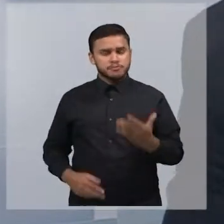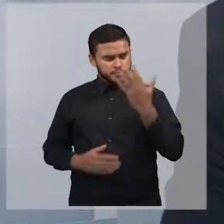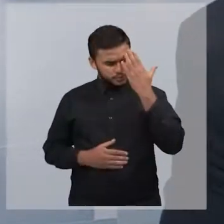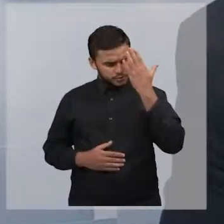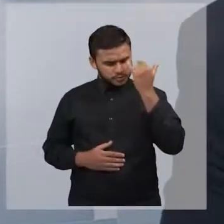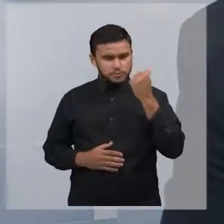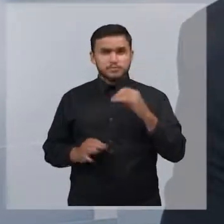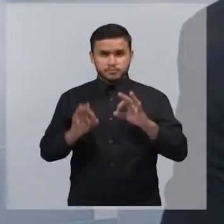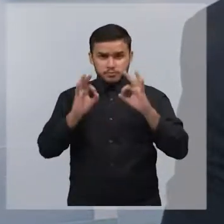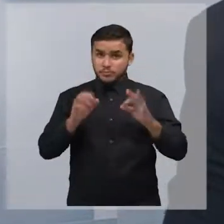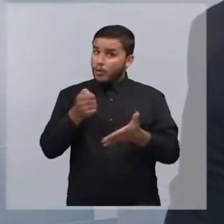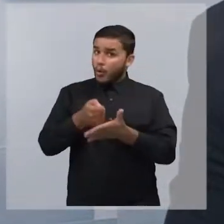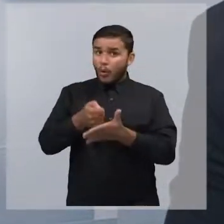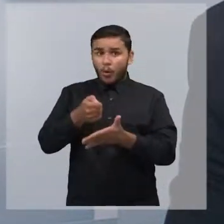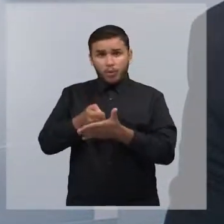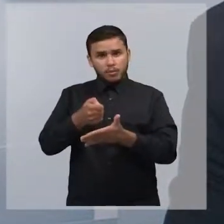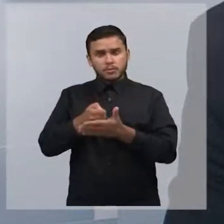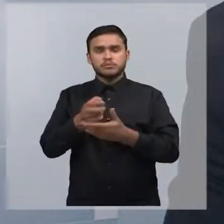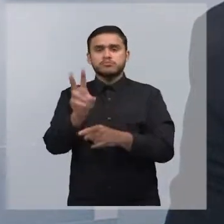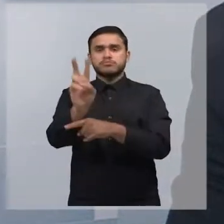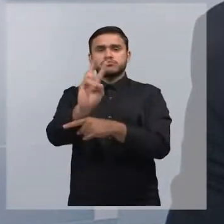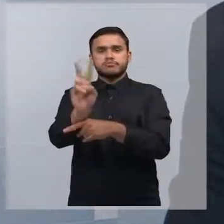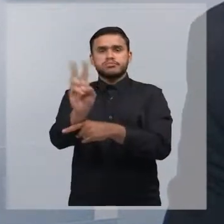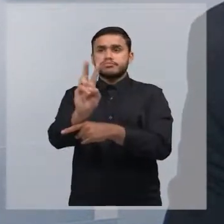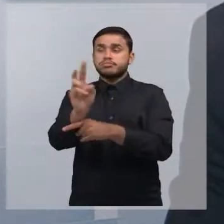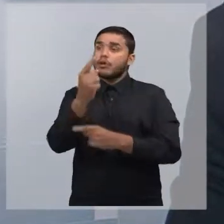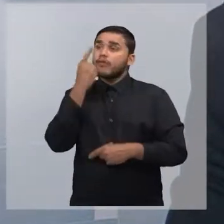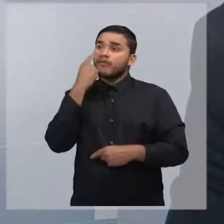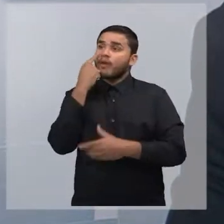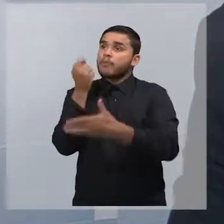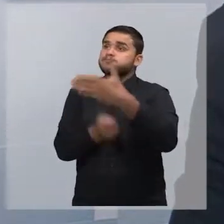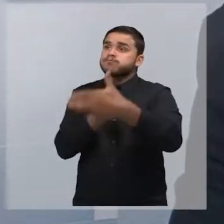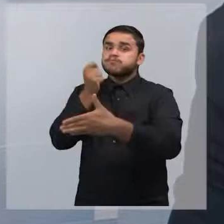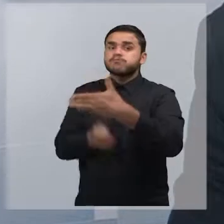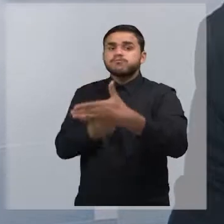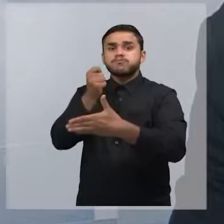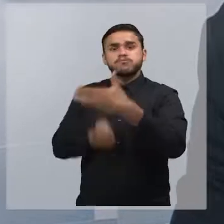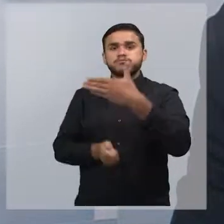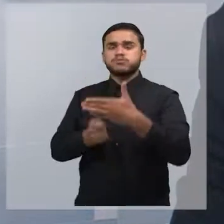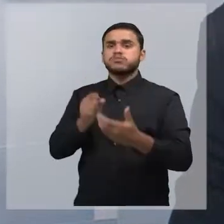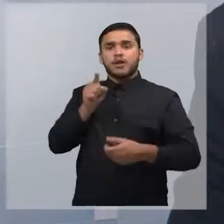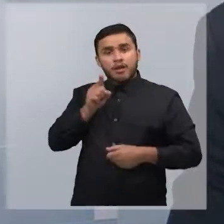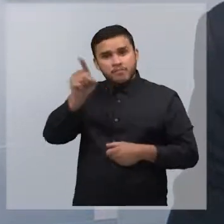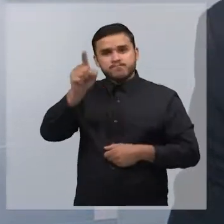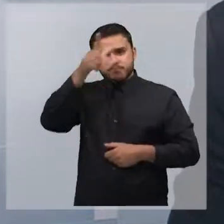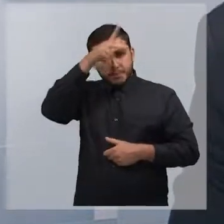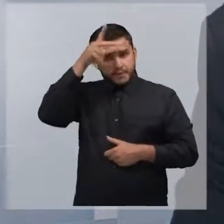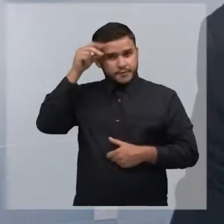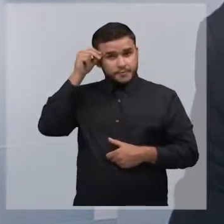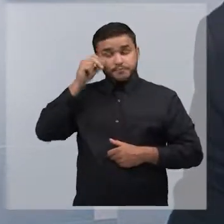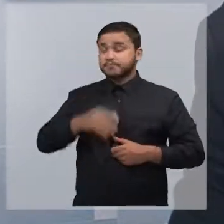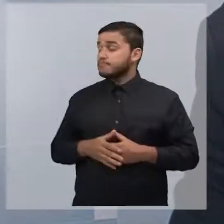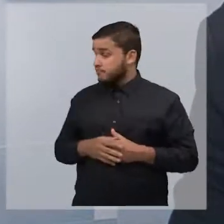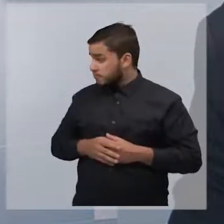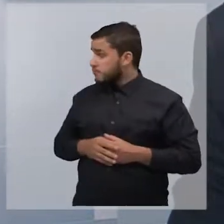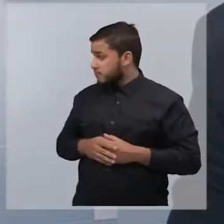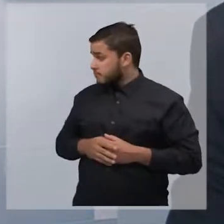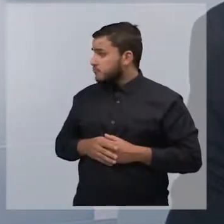parlamentares, temos o dever, não é favor, de fiscalizar, de cobrar do